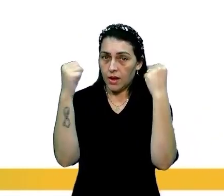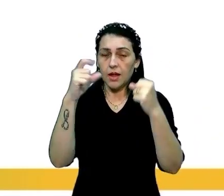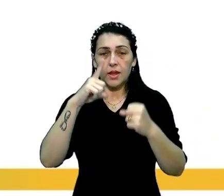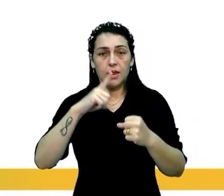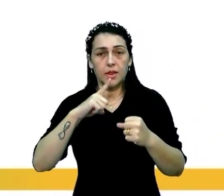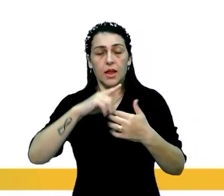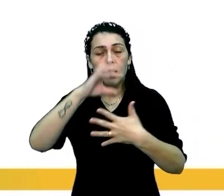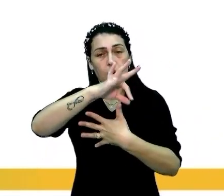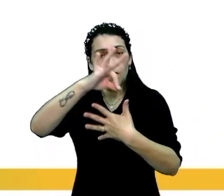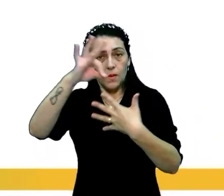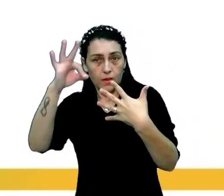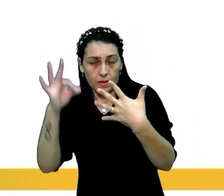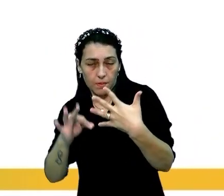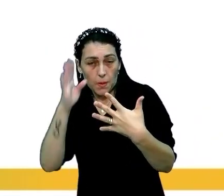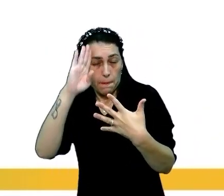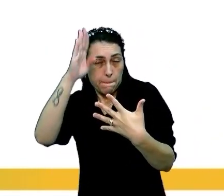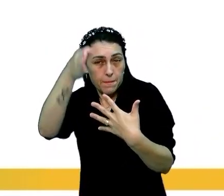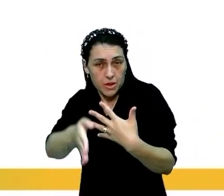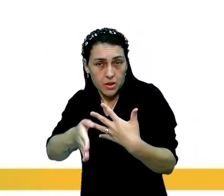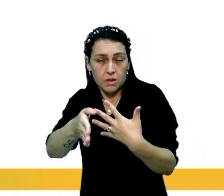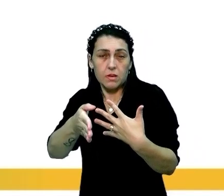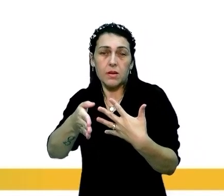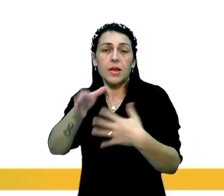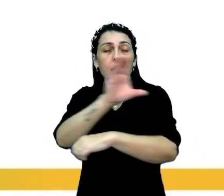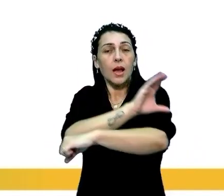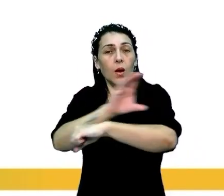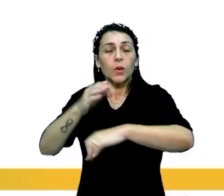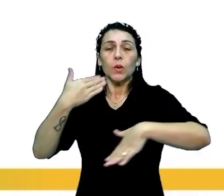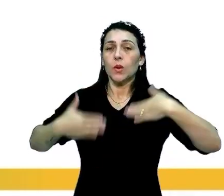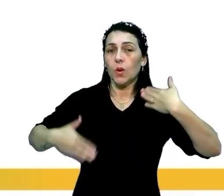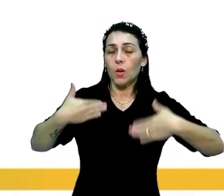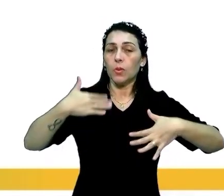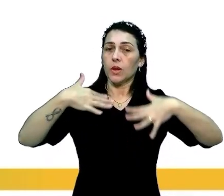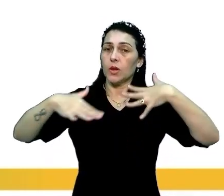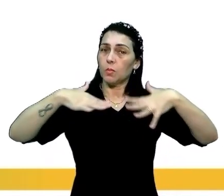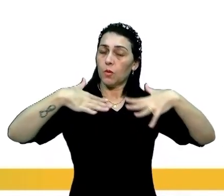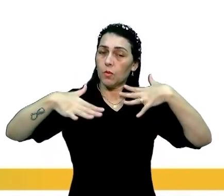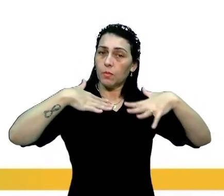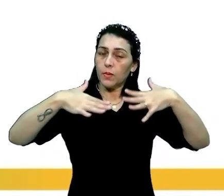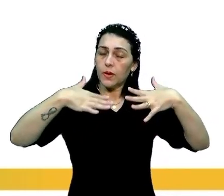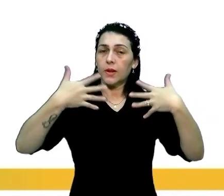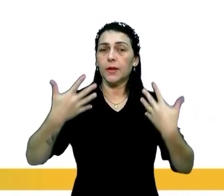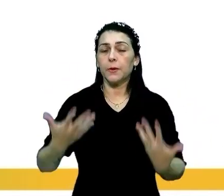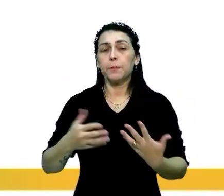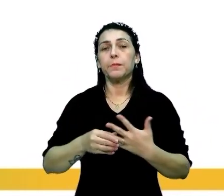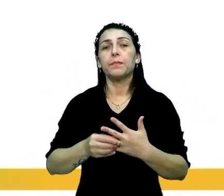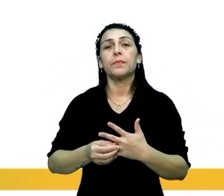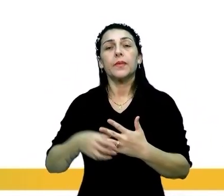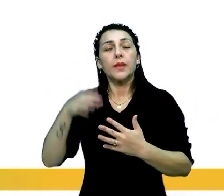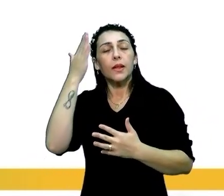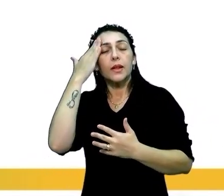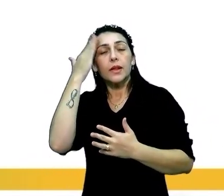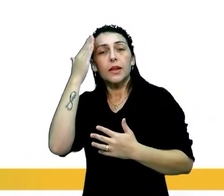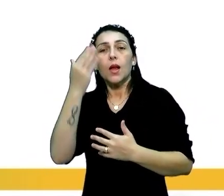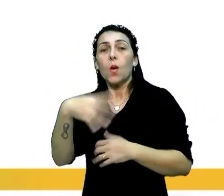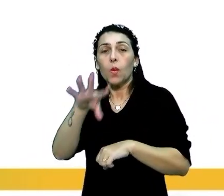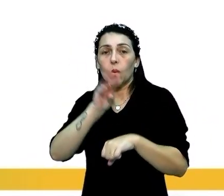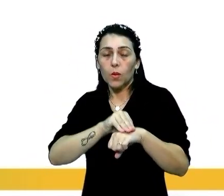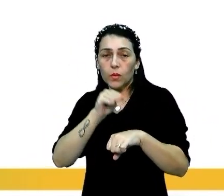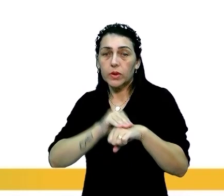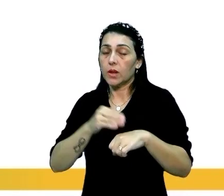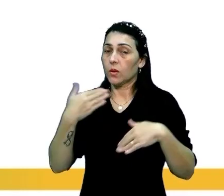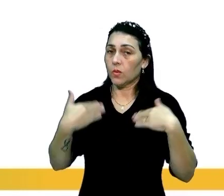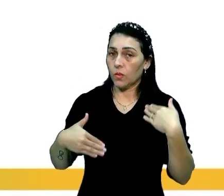tem um elemento chave ali, o elemento principal, que é a cultura corporal de movimento, que é justamente entender o conhecimento